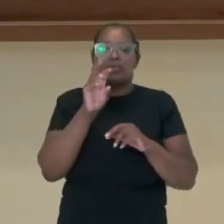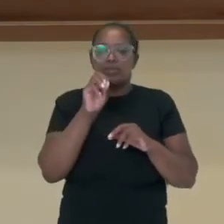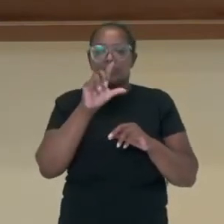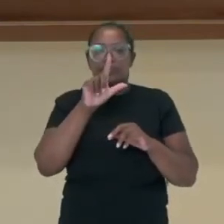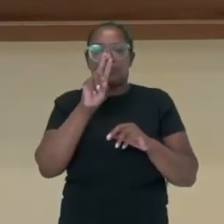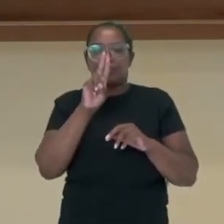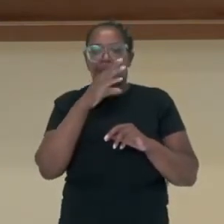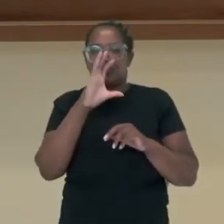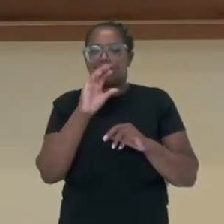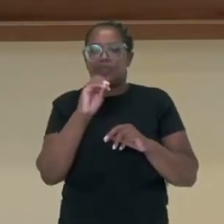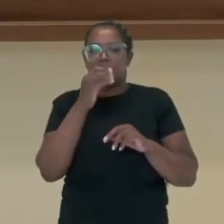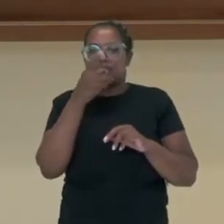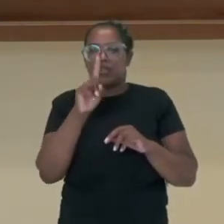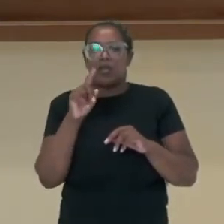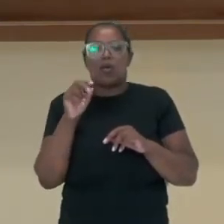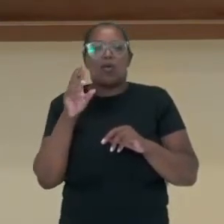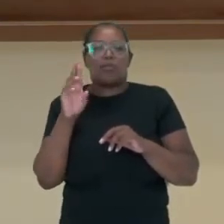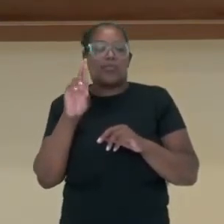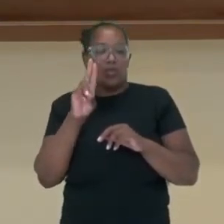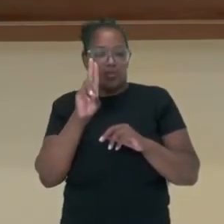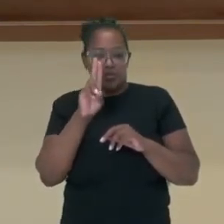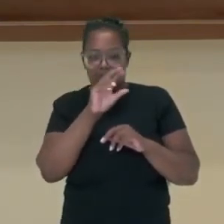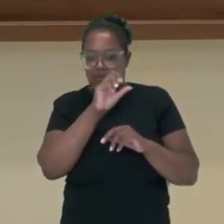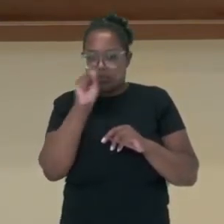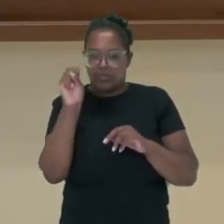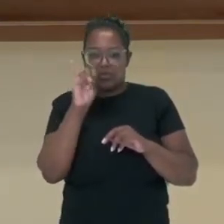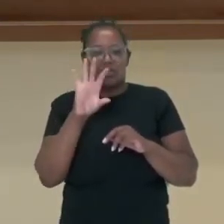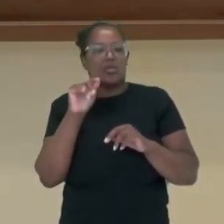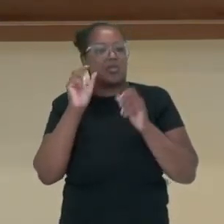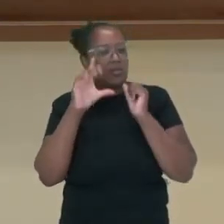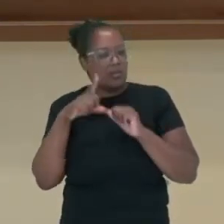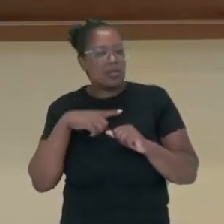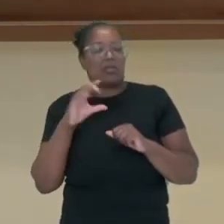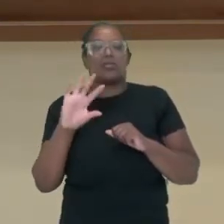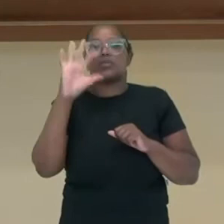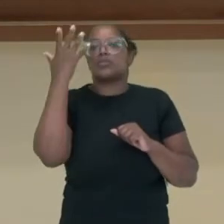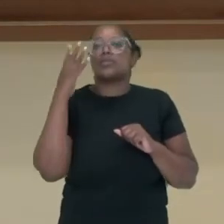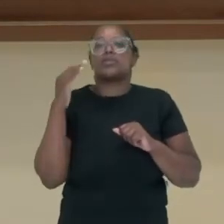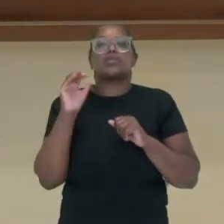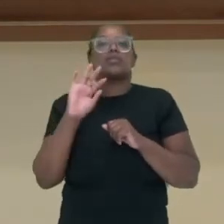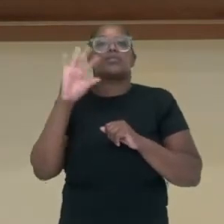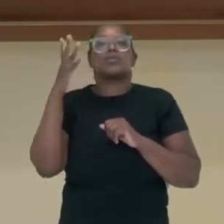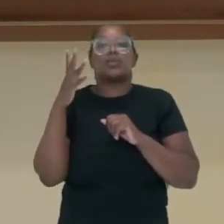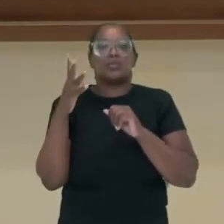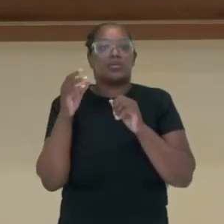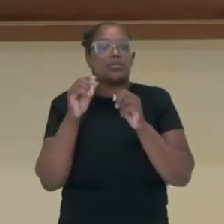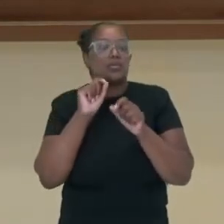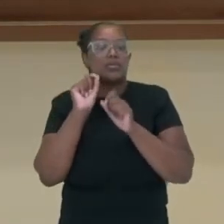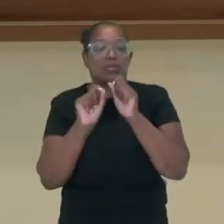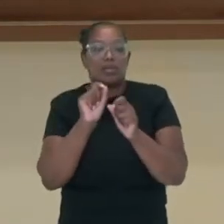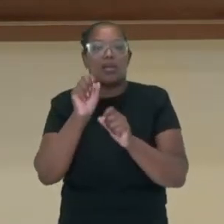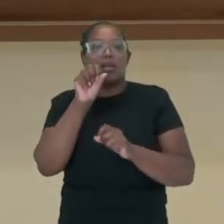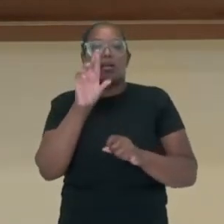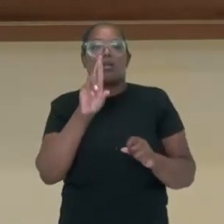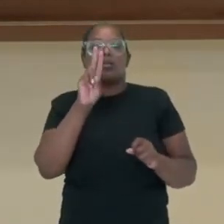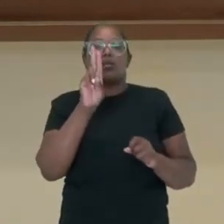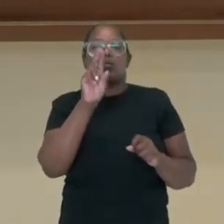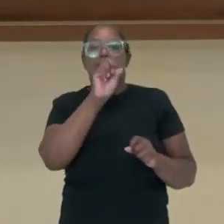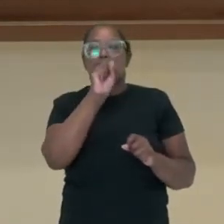1917. Há acontecimentos que levam a essa trajetória e a Rússia então solidifica a